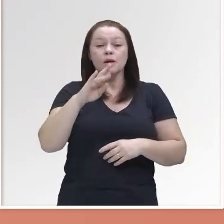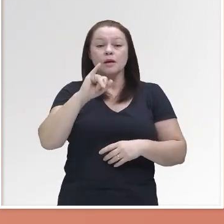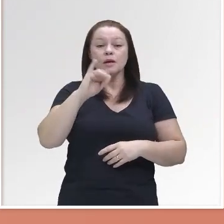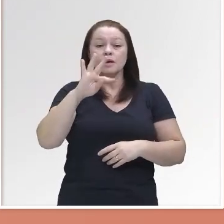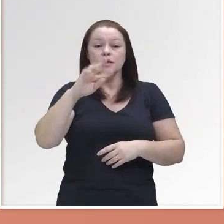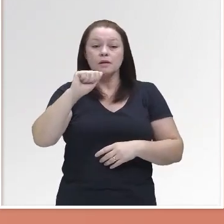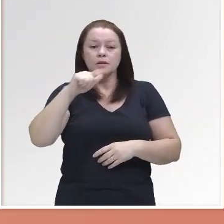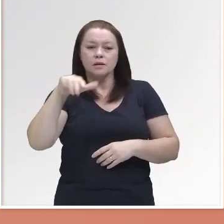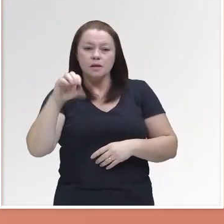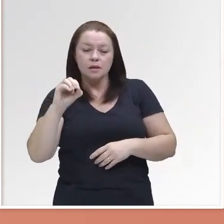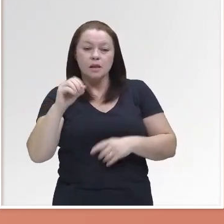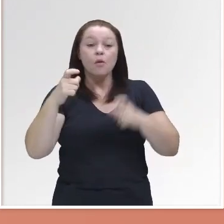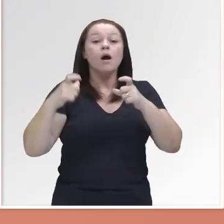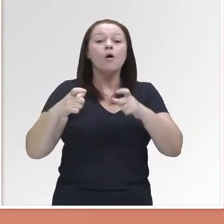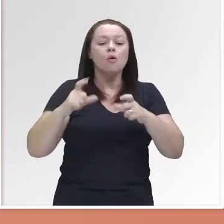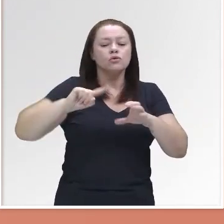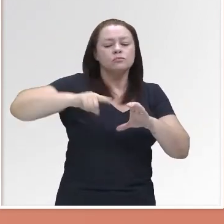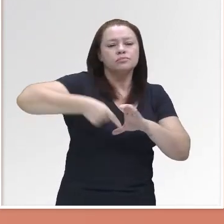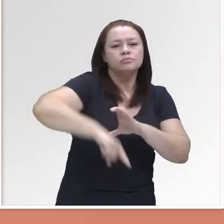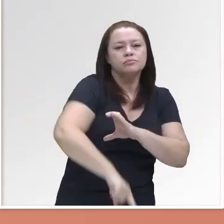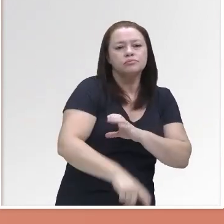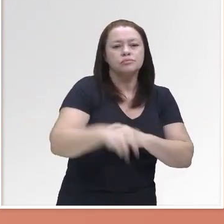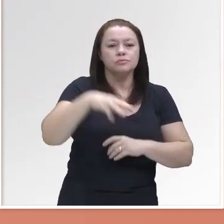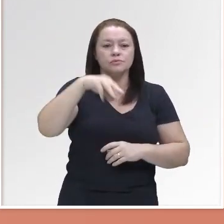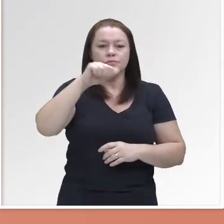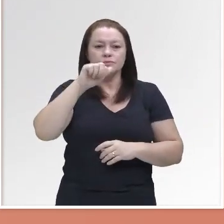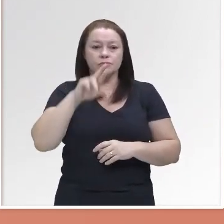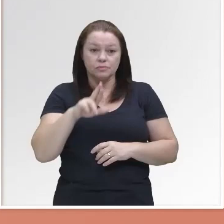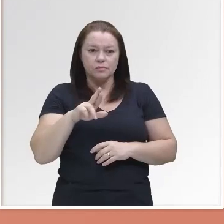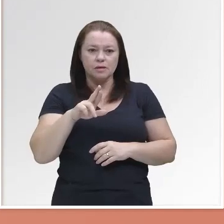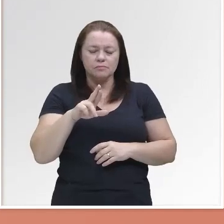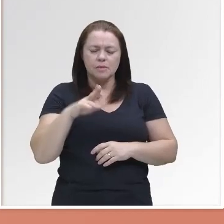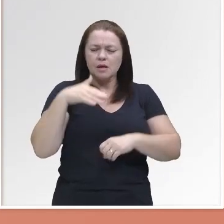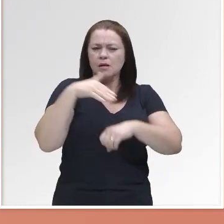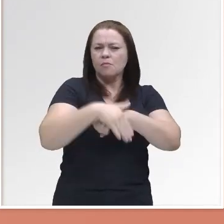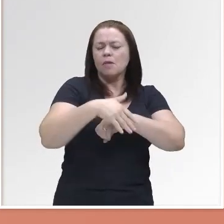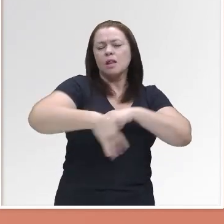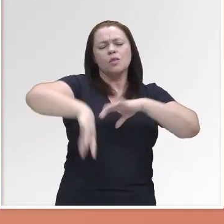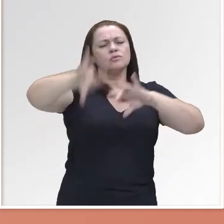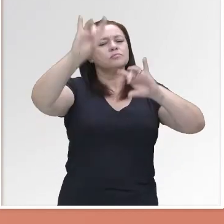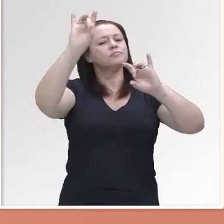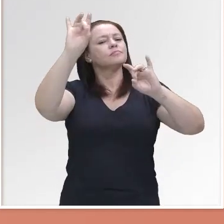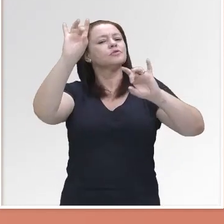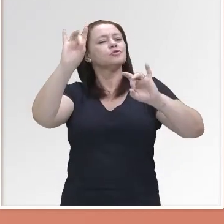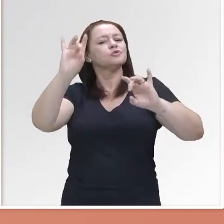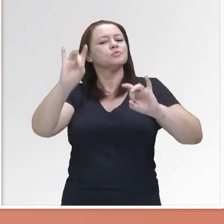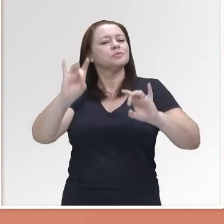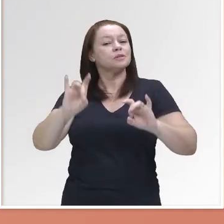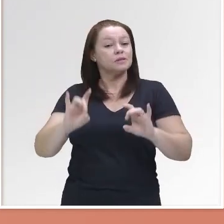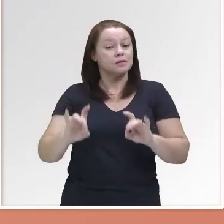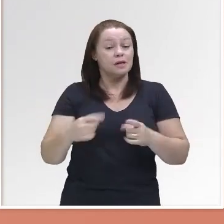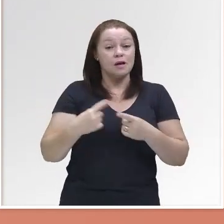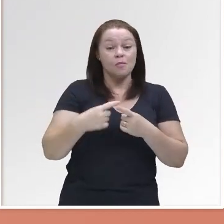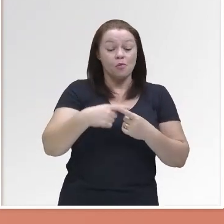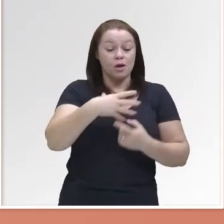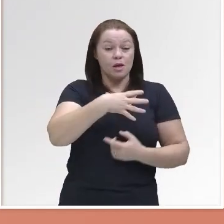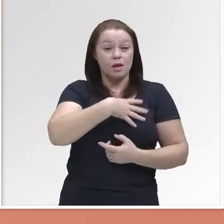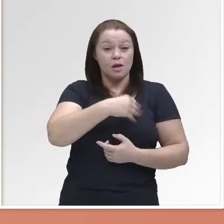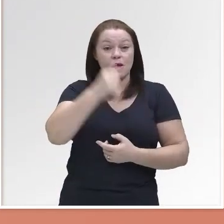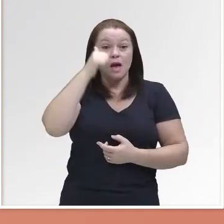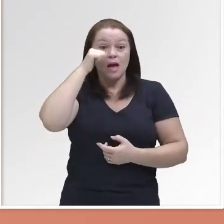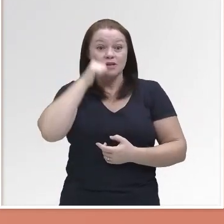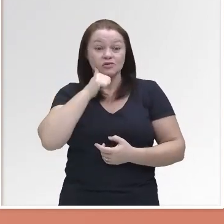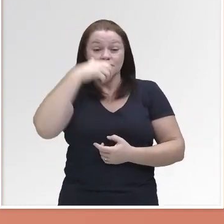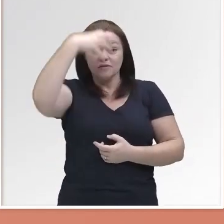no fundo do mar. Ia ser uma noite muito especial, pois as filhas do rei